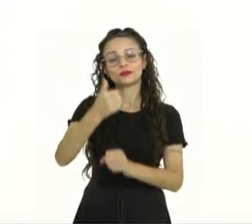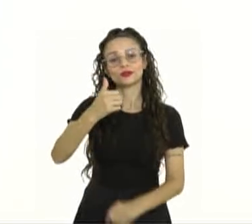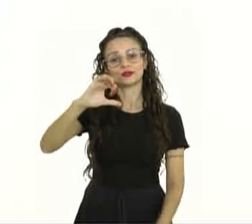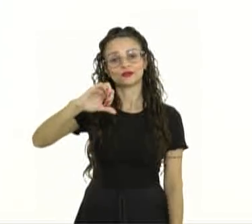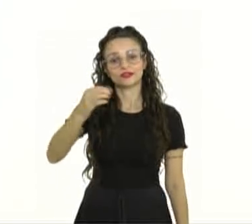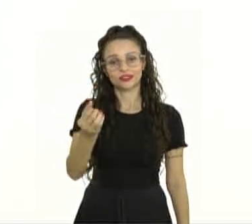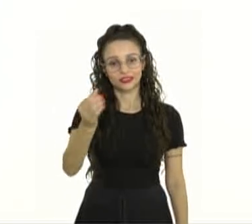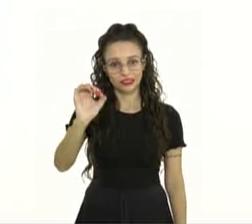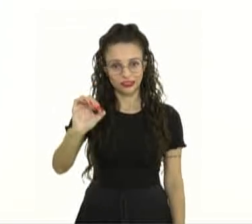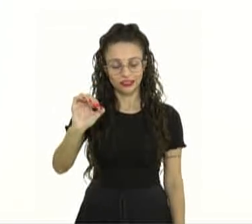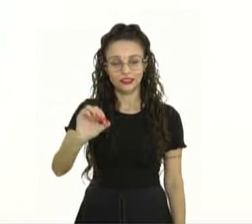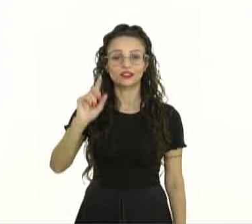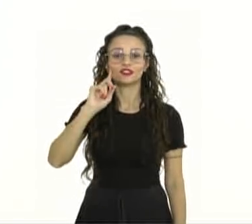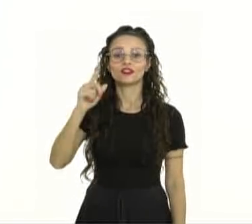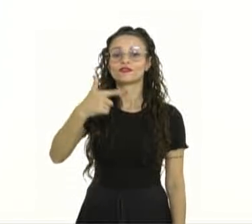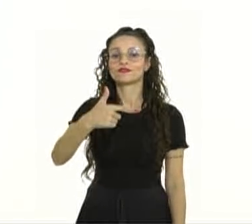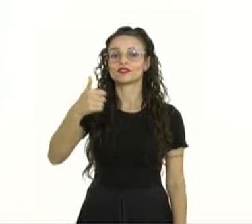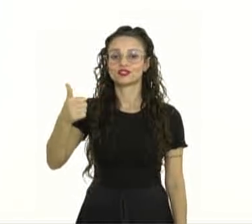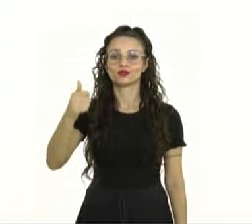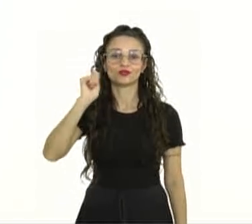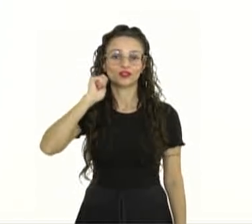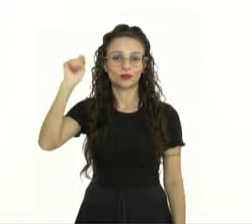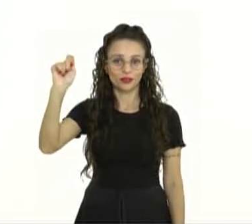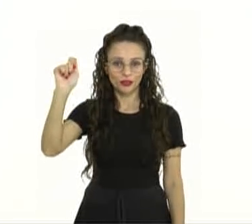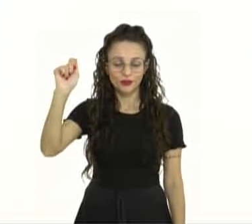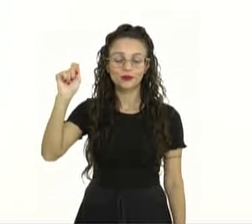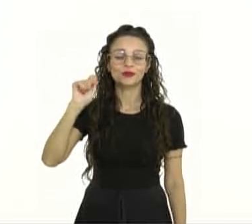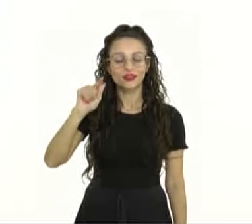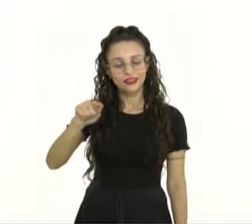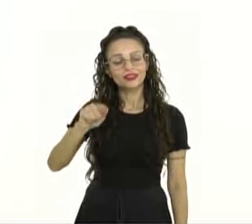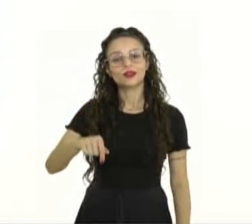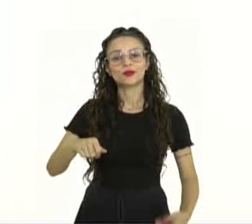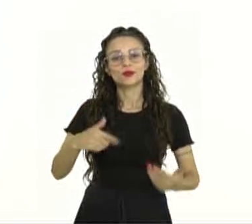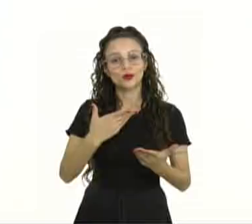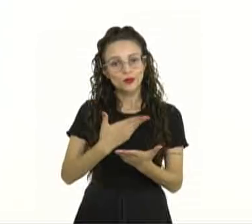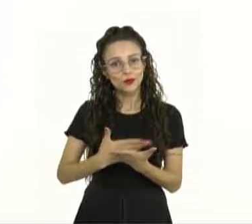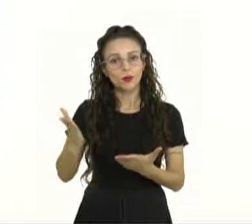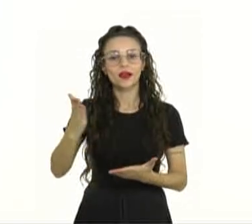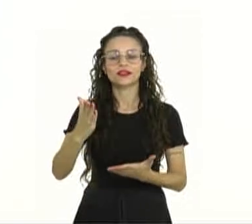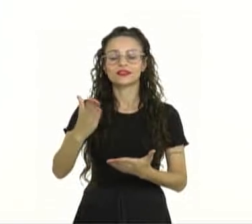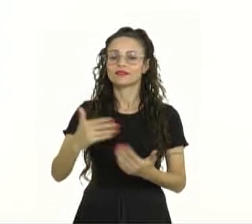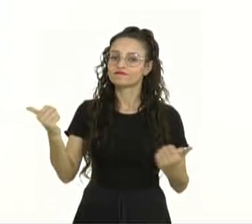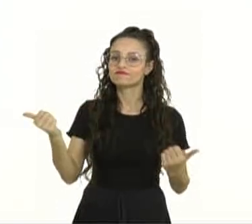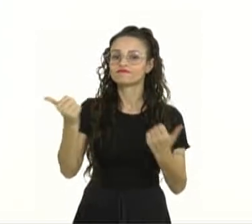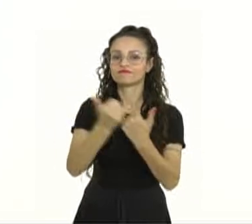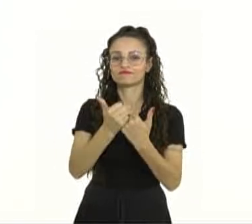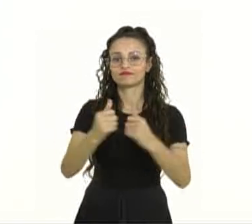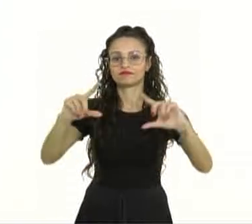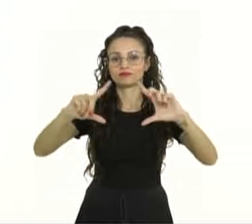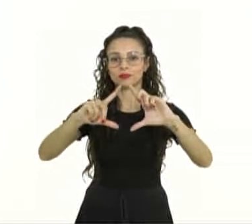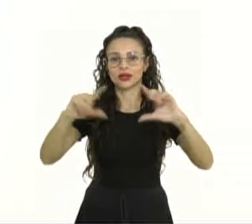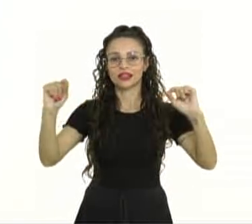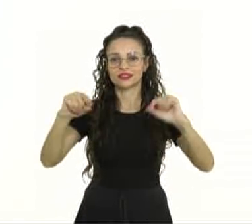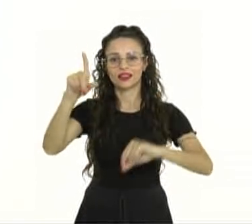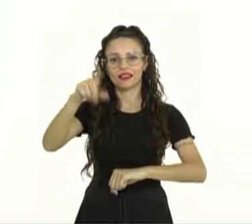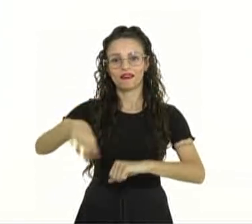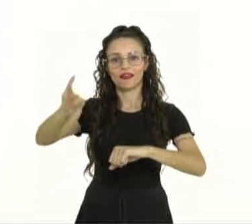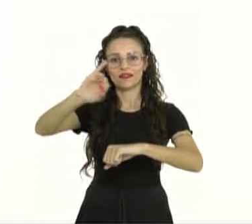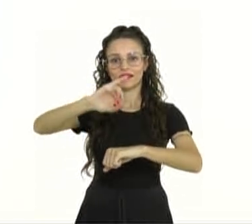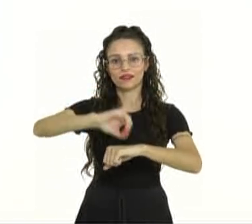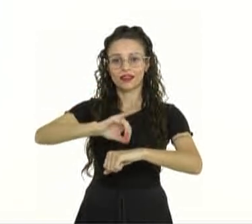1960, inclusive 21 de abril, tudo acontece 21 de abril, passa a ser Brasília, essa função de